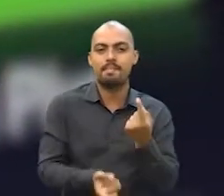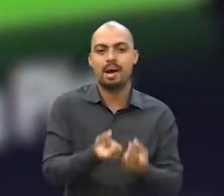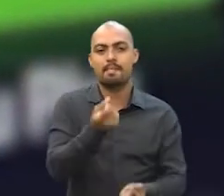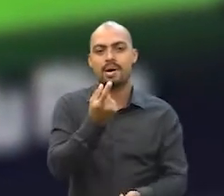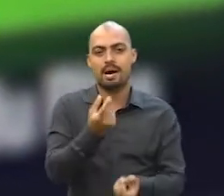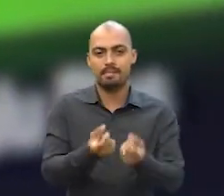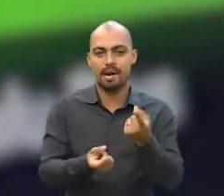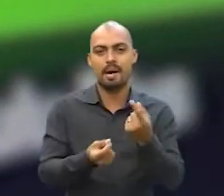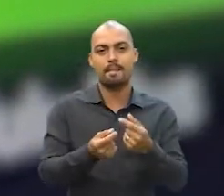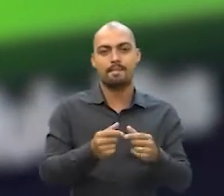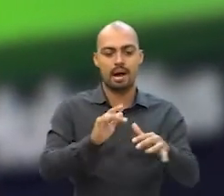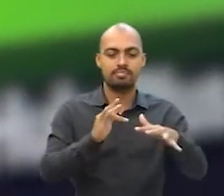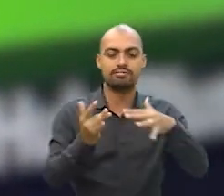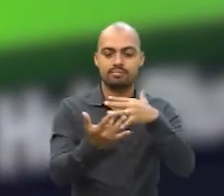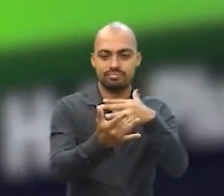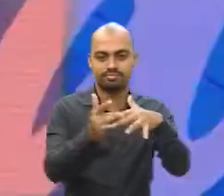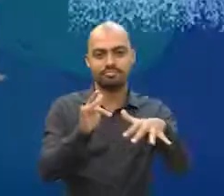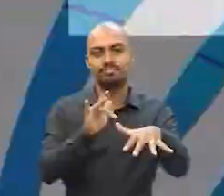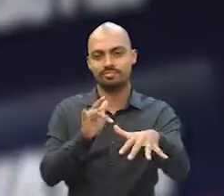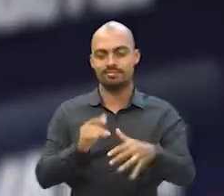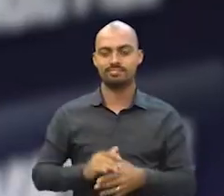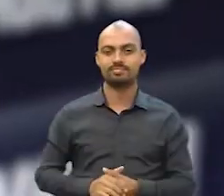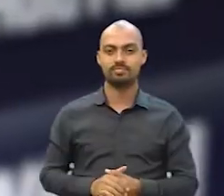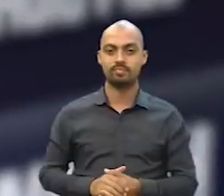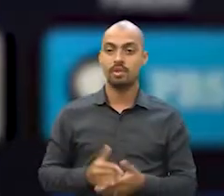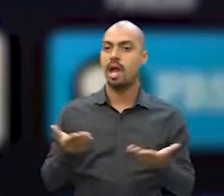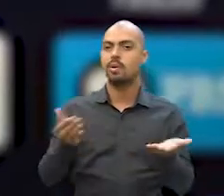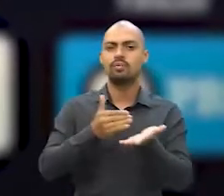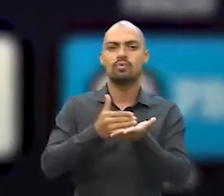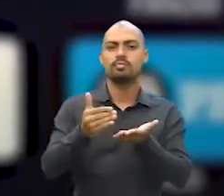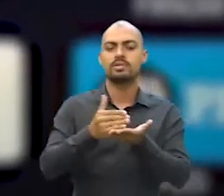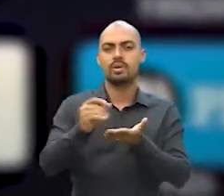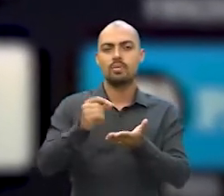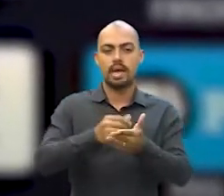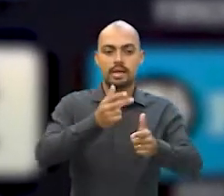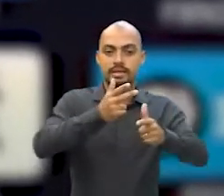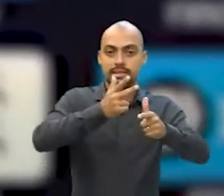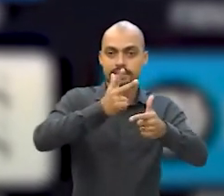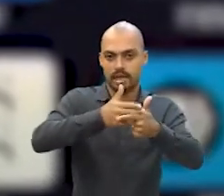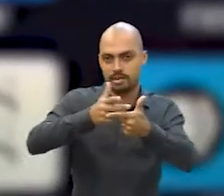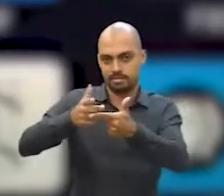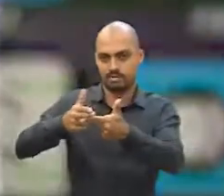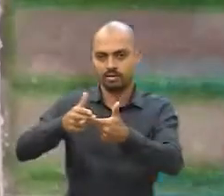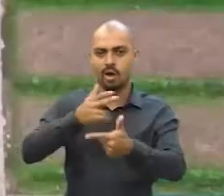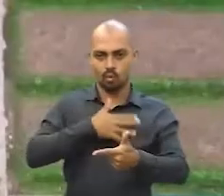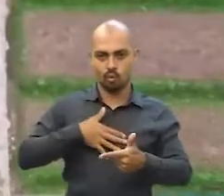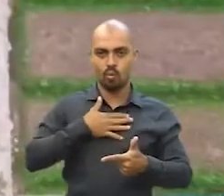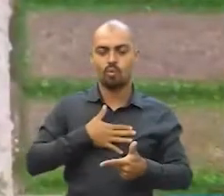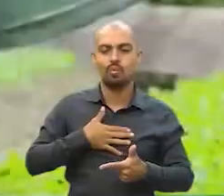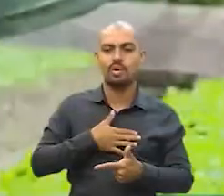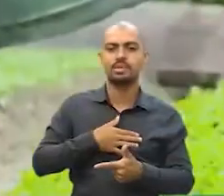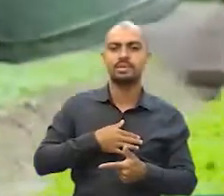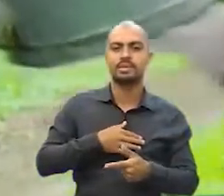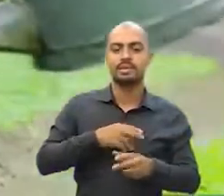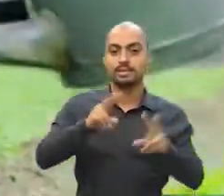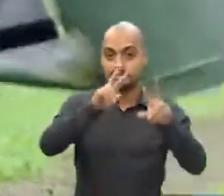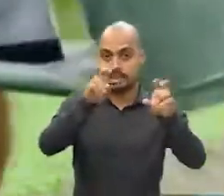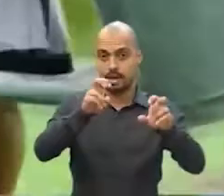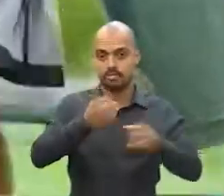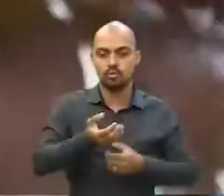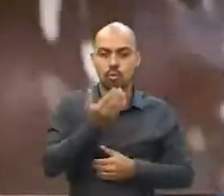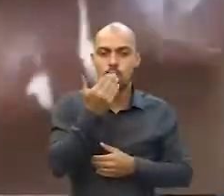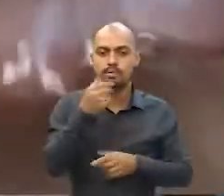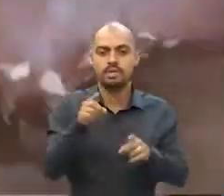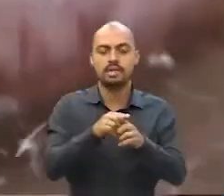semana nas plataformas de streaming. E a gente começa pelas séries. Se você gosta de séries sobre gastronomia